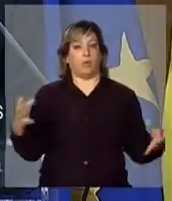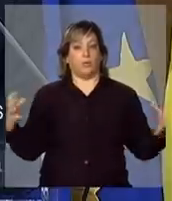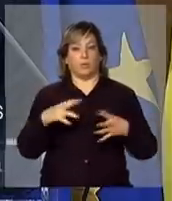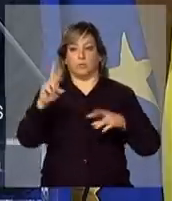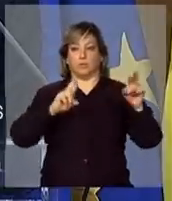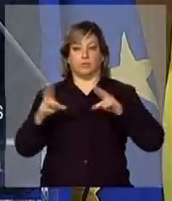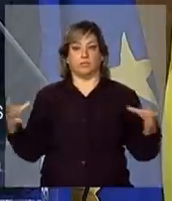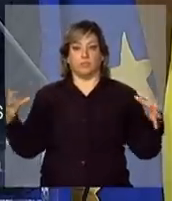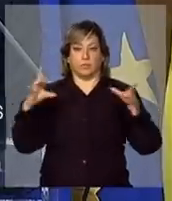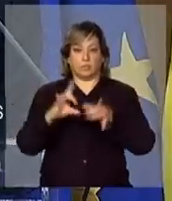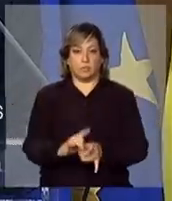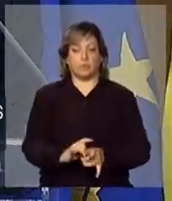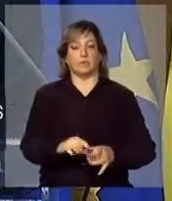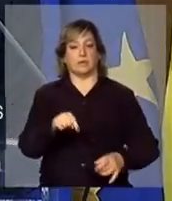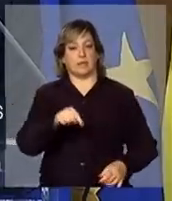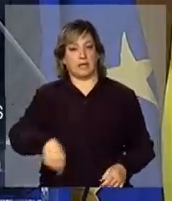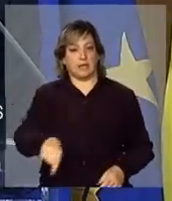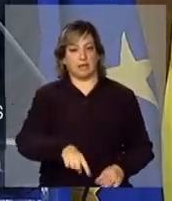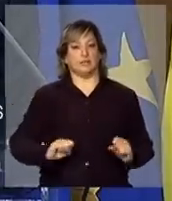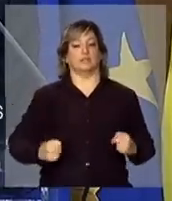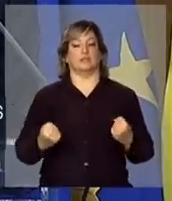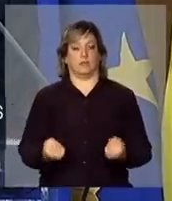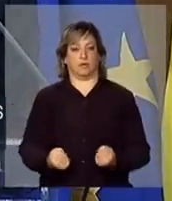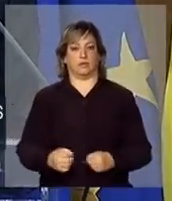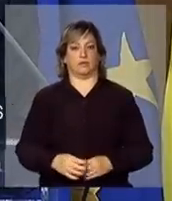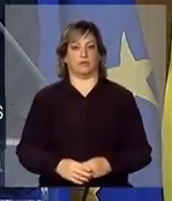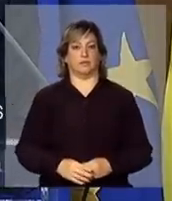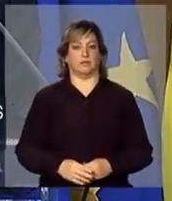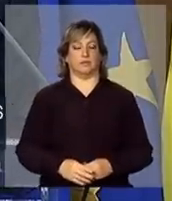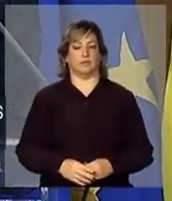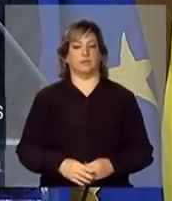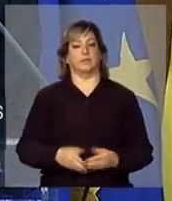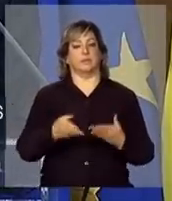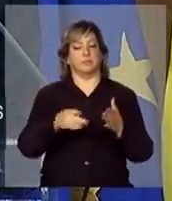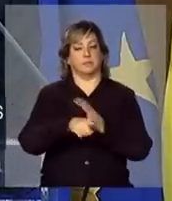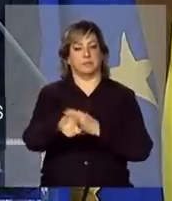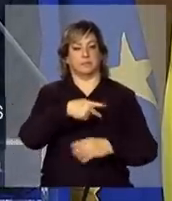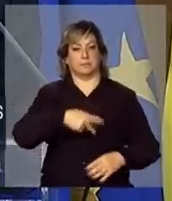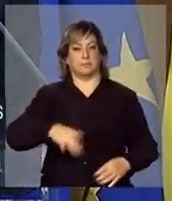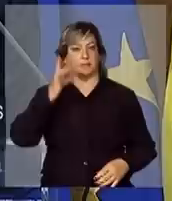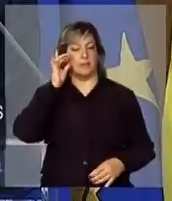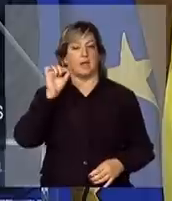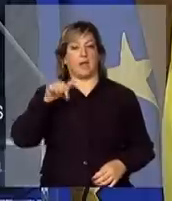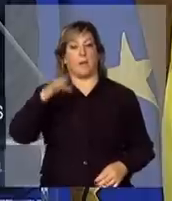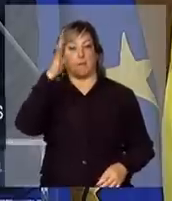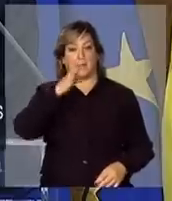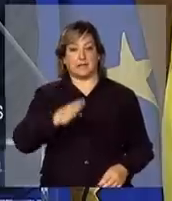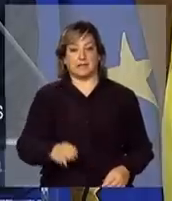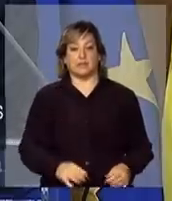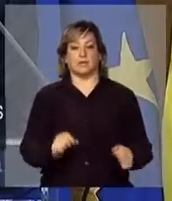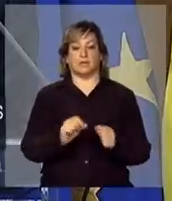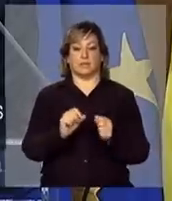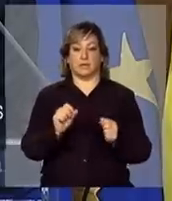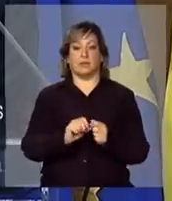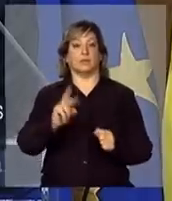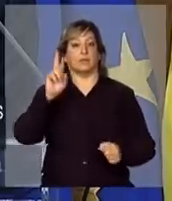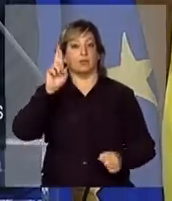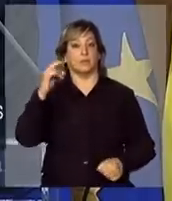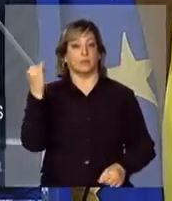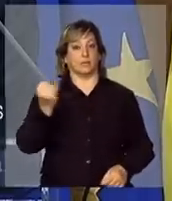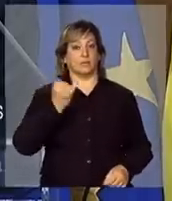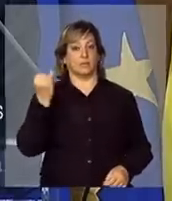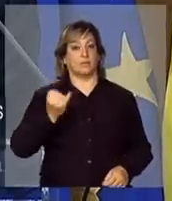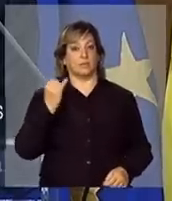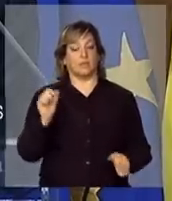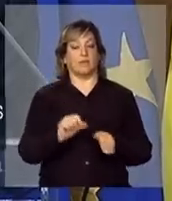parte integral desses esforços. Senhora Presidenta, o Brasil desempenha papel crucial no sentido de